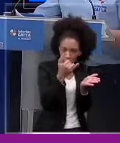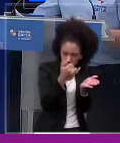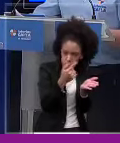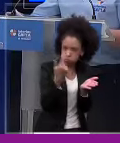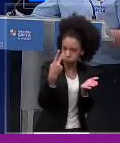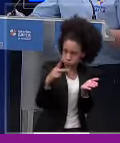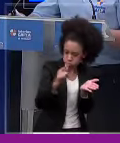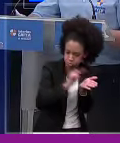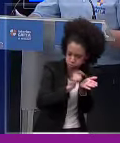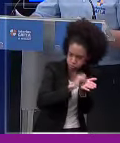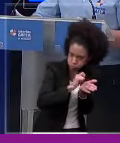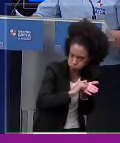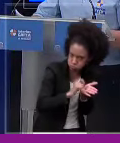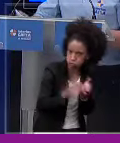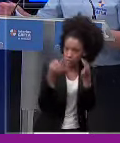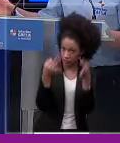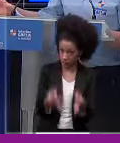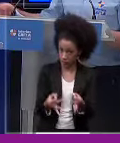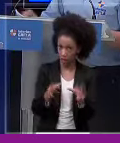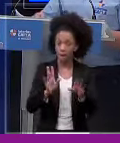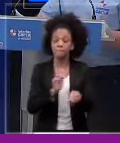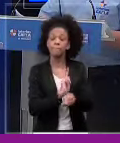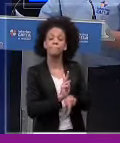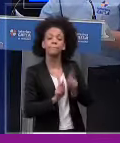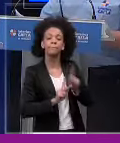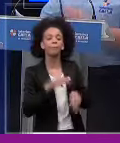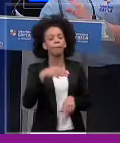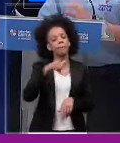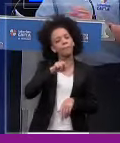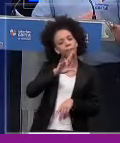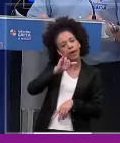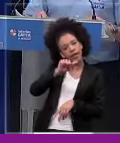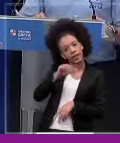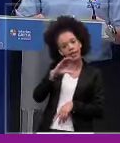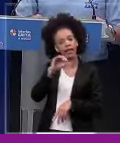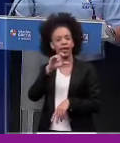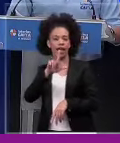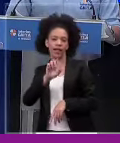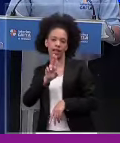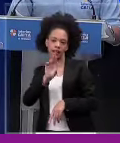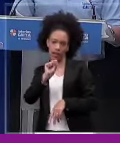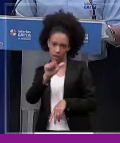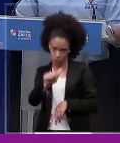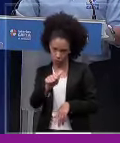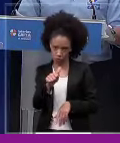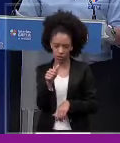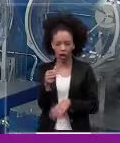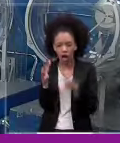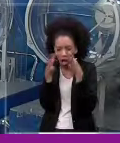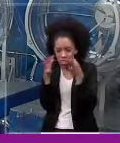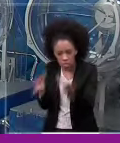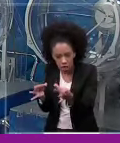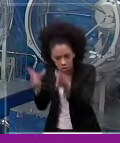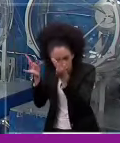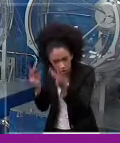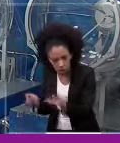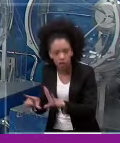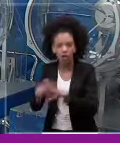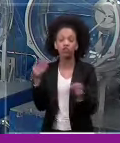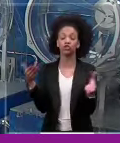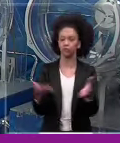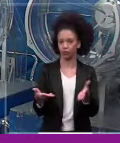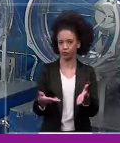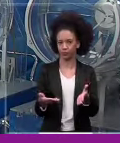a Maria Pinheiro e a Cleusa de Oliveira, estão aqui atentas a cada detalhe deste sorteio. Muito